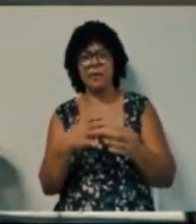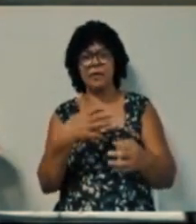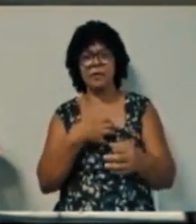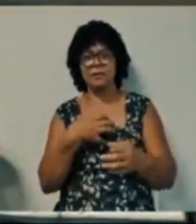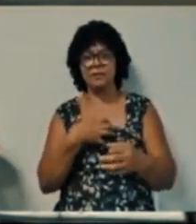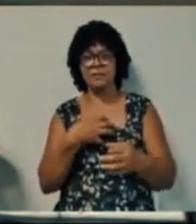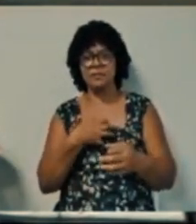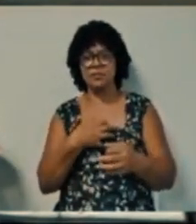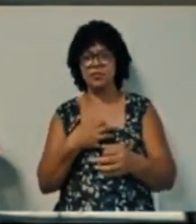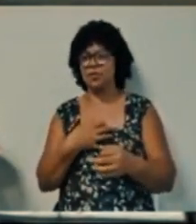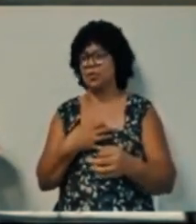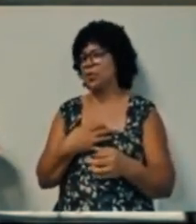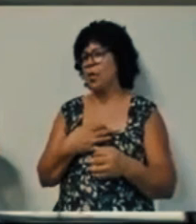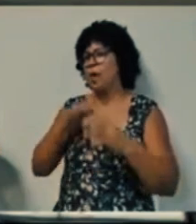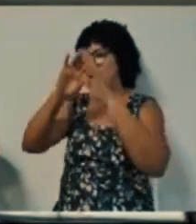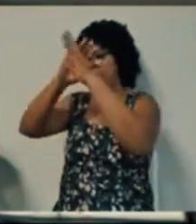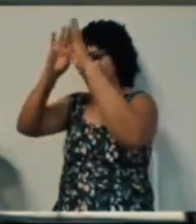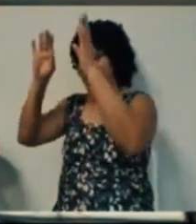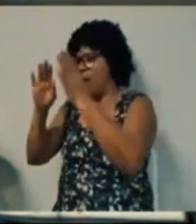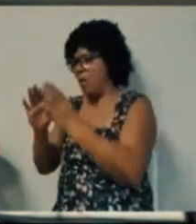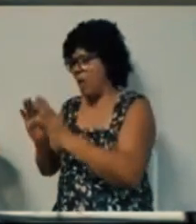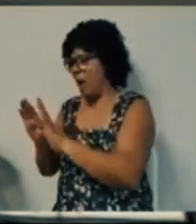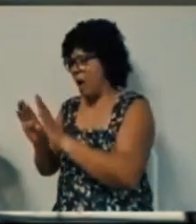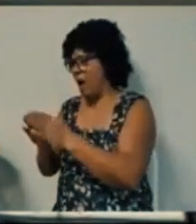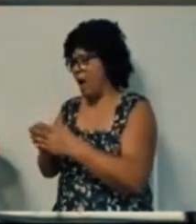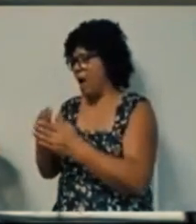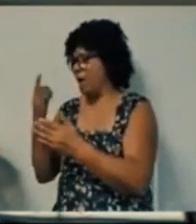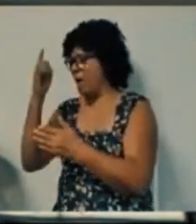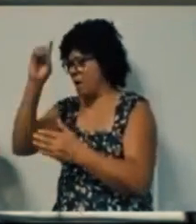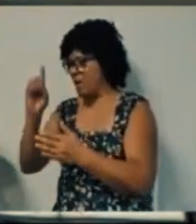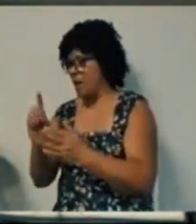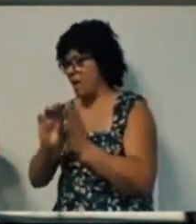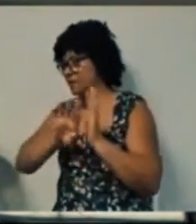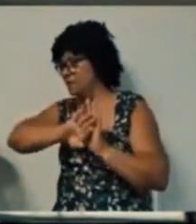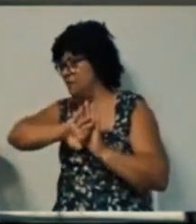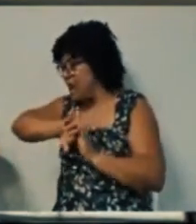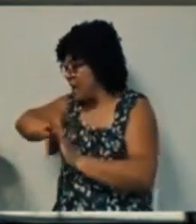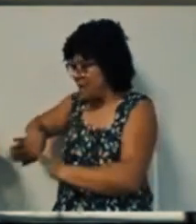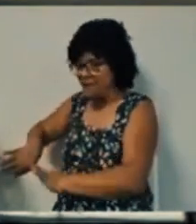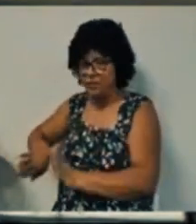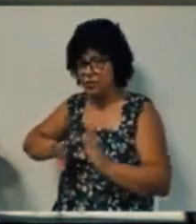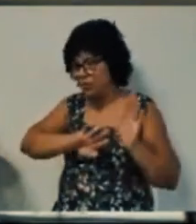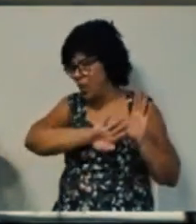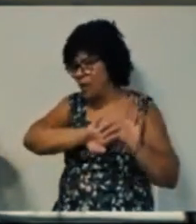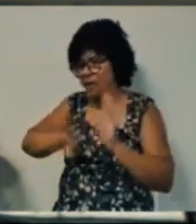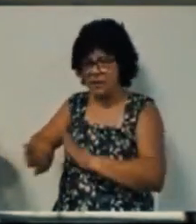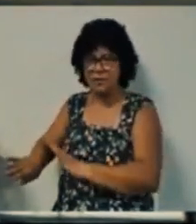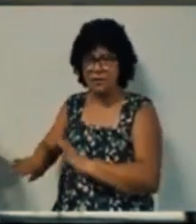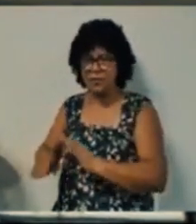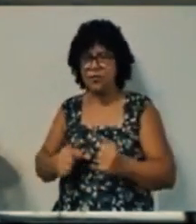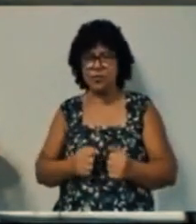de Deus. Aleluia! E o nome do Senhor Jesus foi